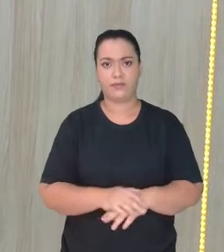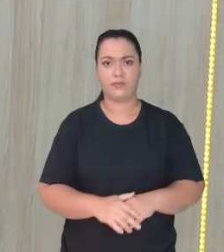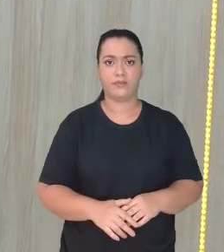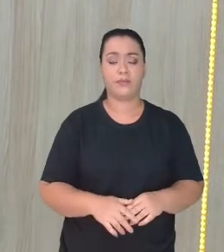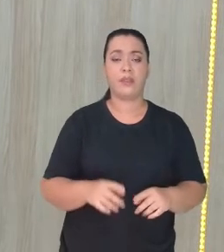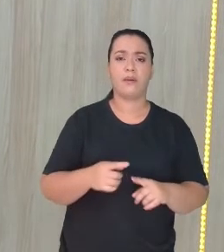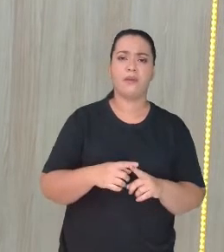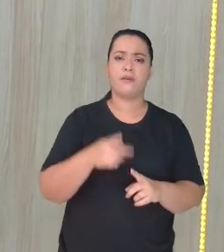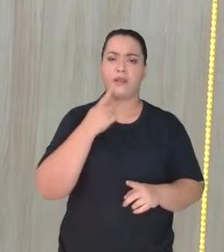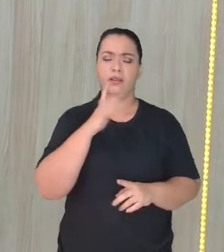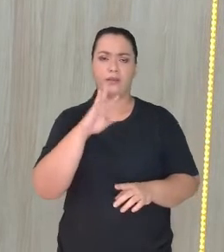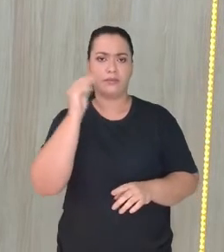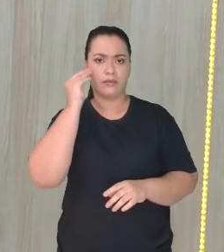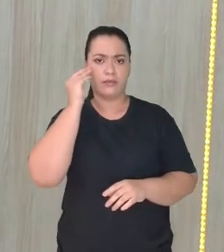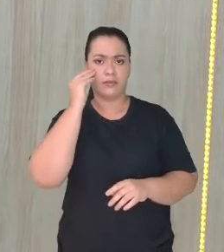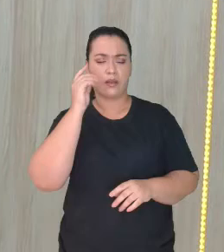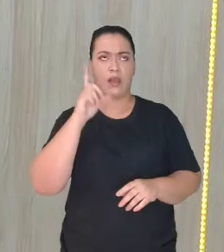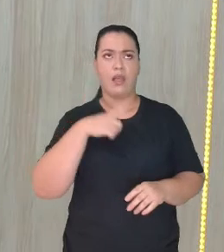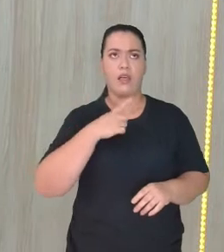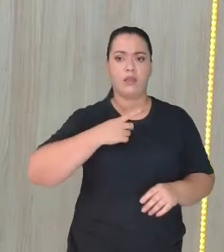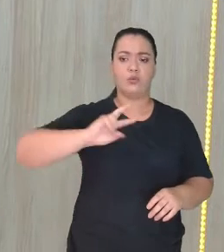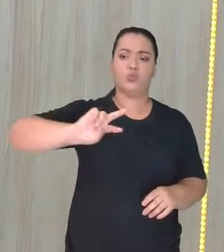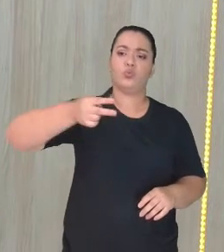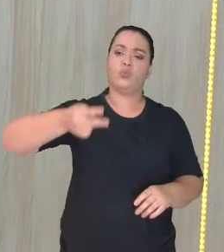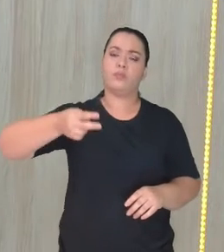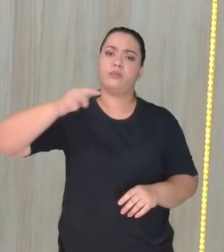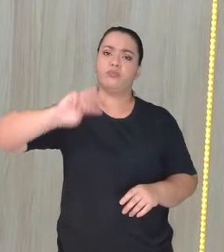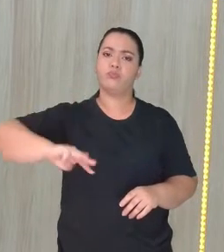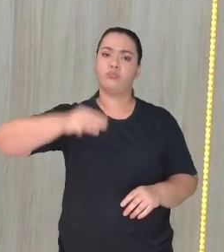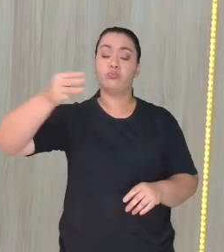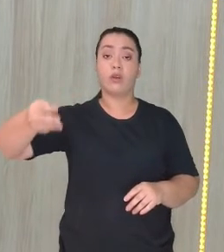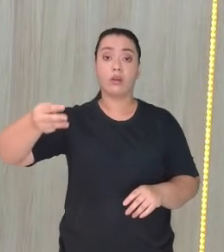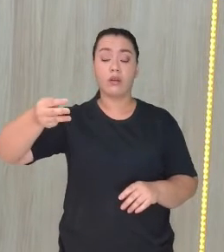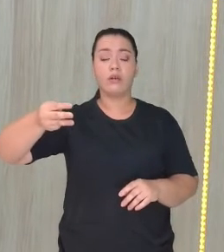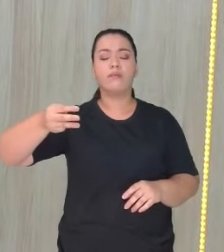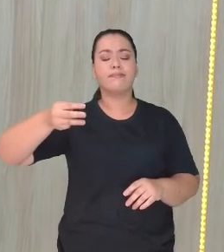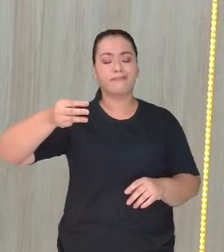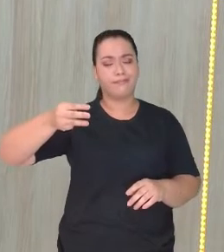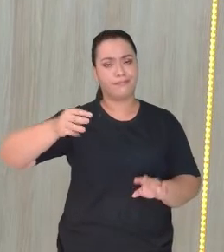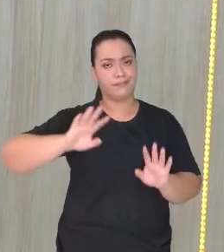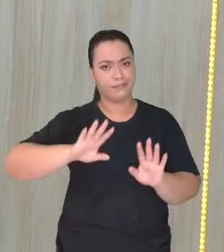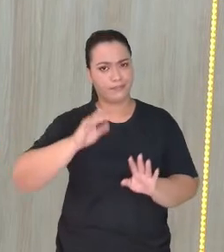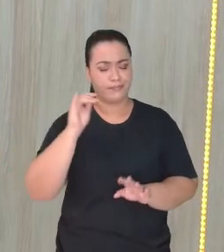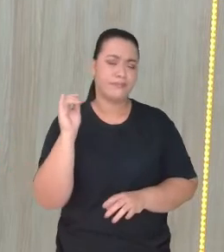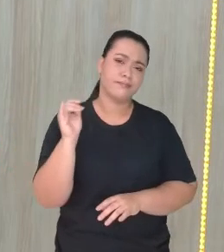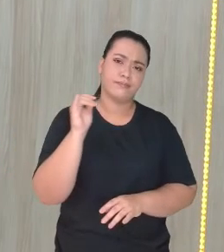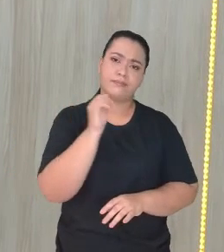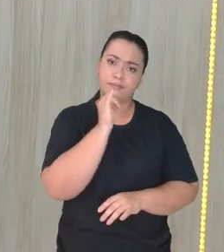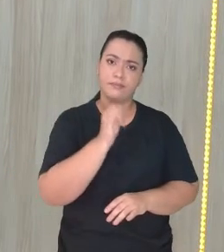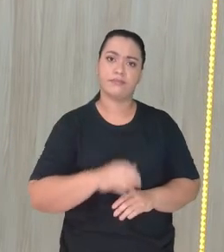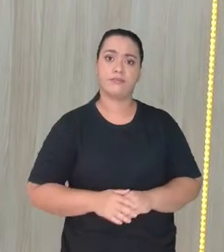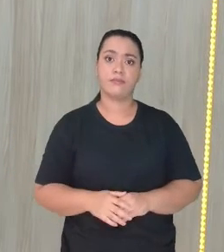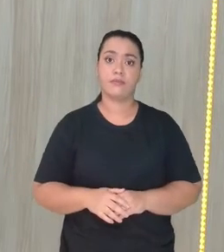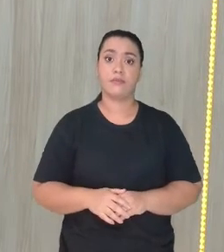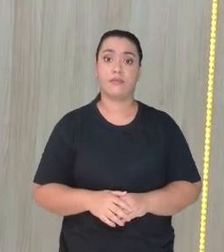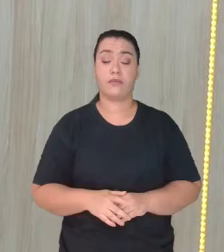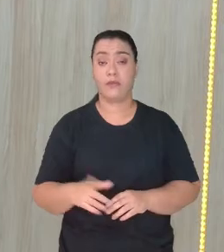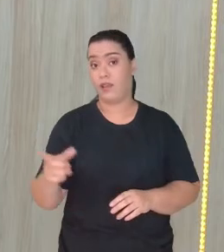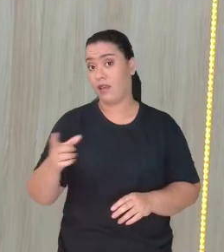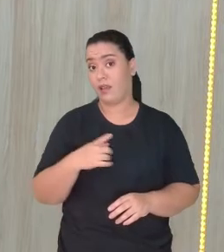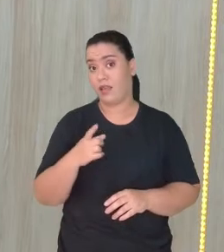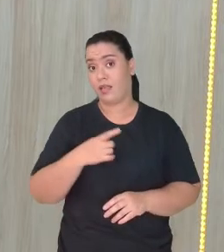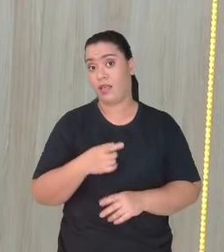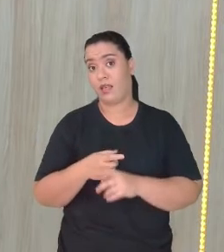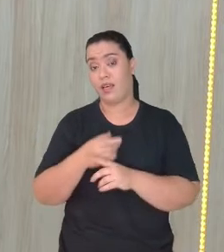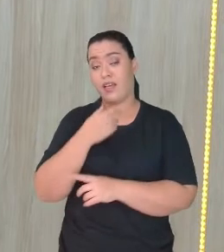Mas quando a gente fala, por exemplo, do dobro ou do triplo, certo? Por exemplo, Ricardo tem o dobro da